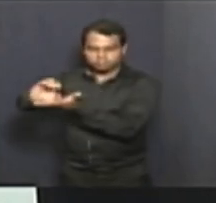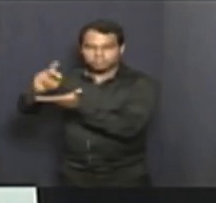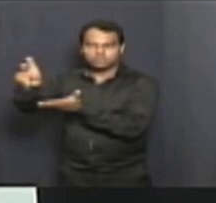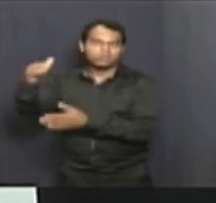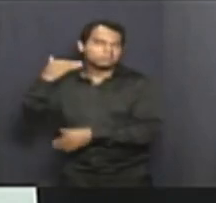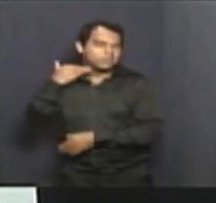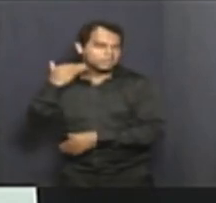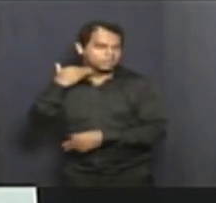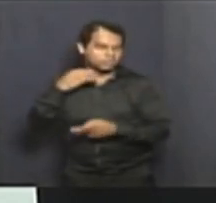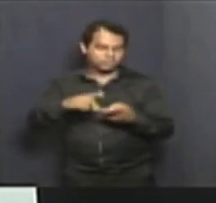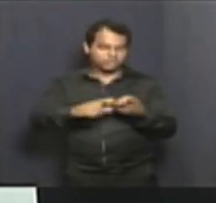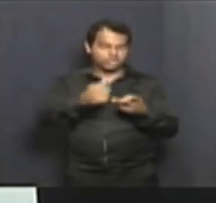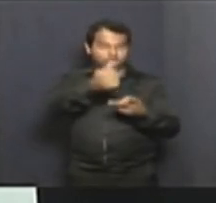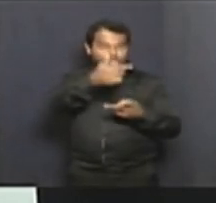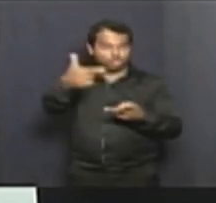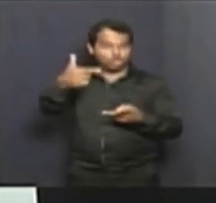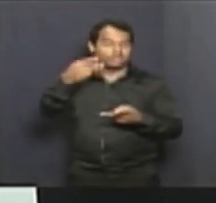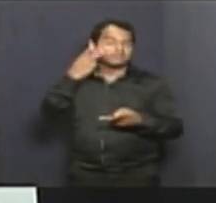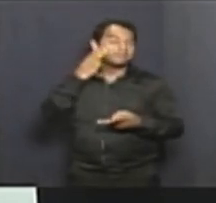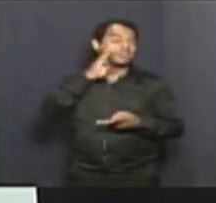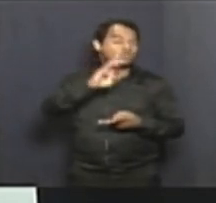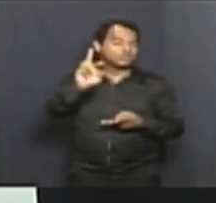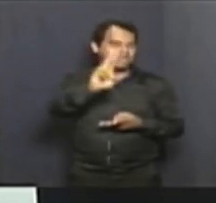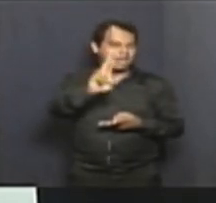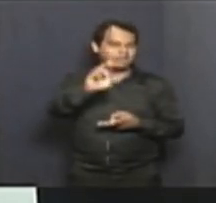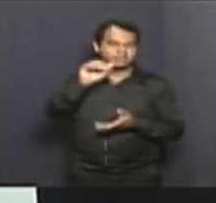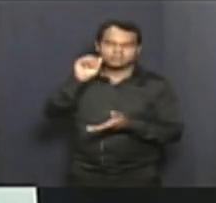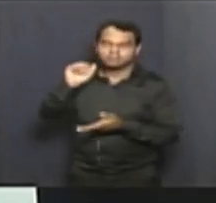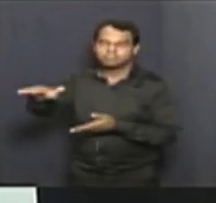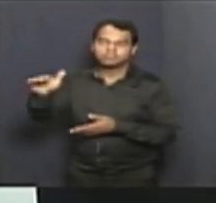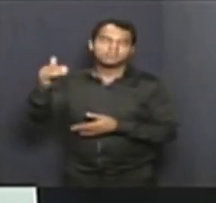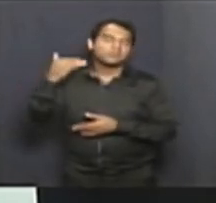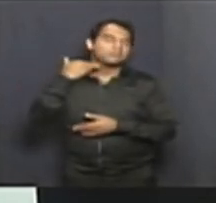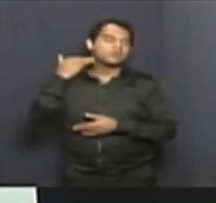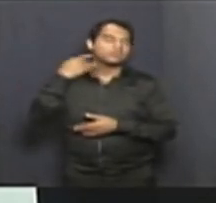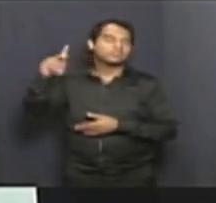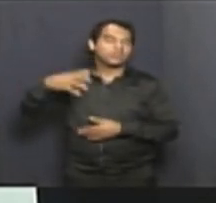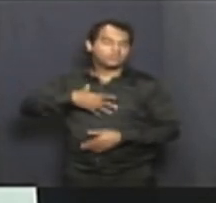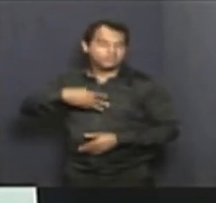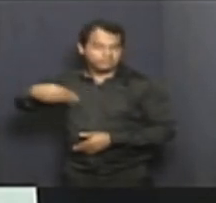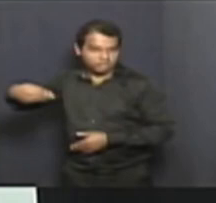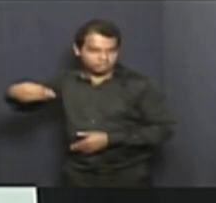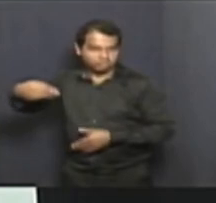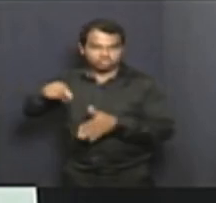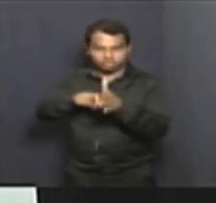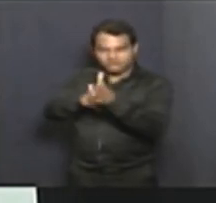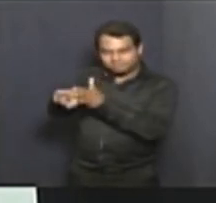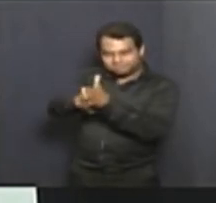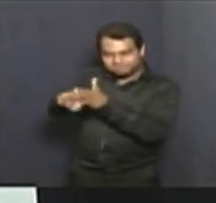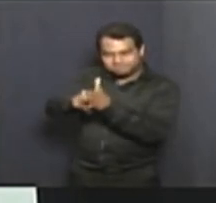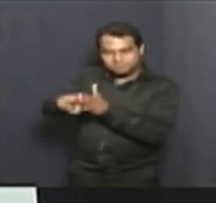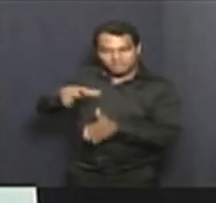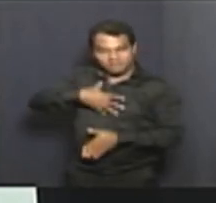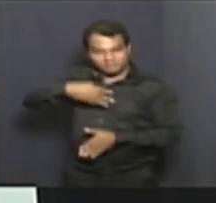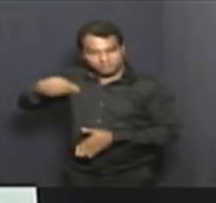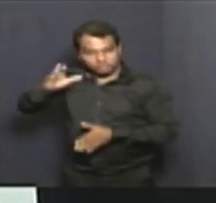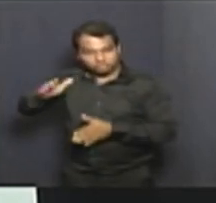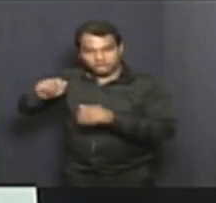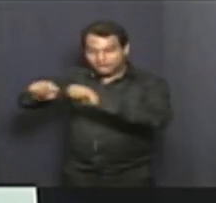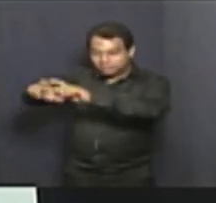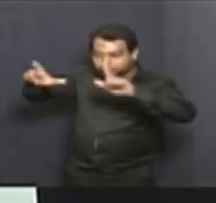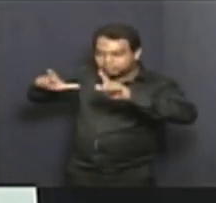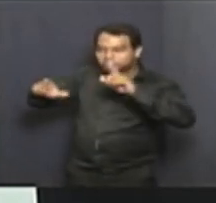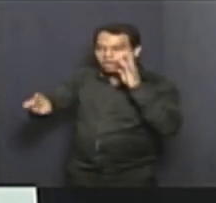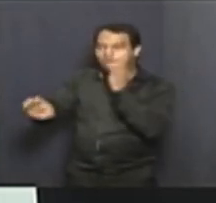passaram na conta de seu filho quebrar seu sigilo bancário na operação rostock envolveu a prisão